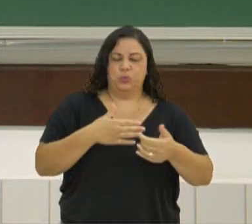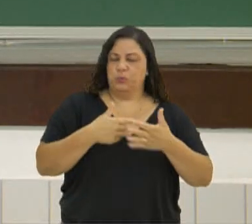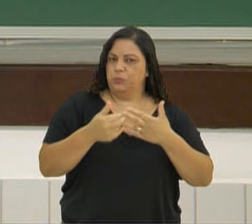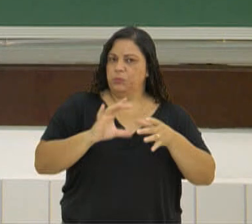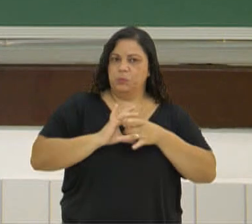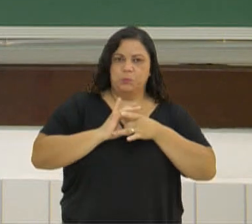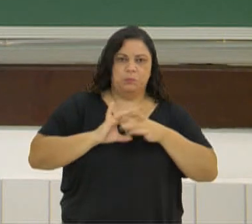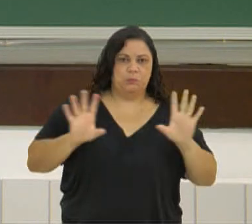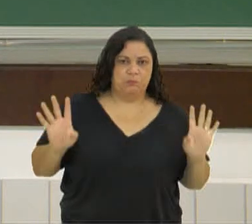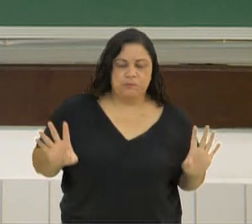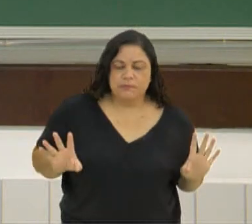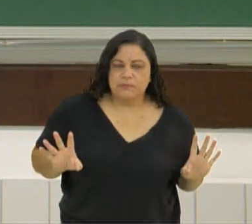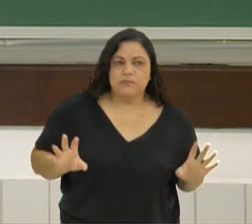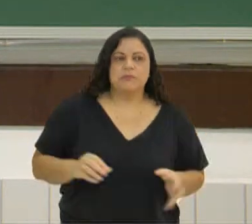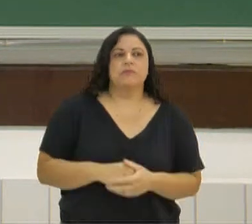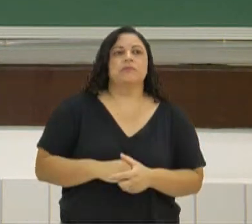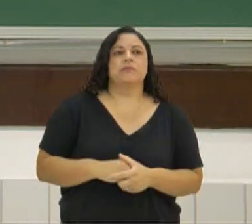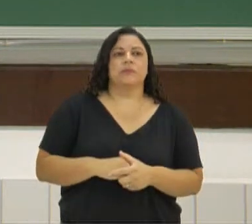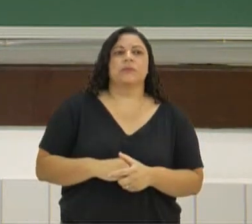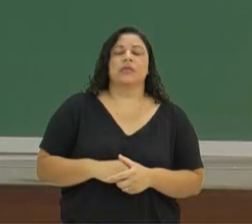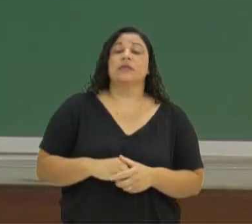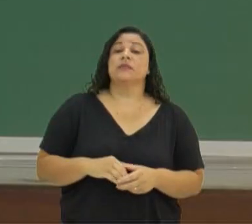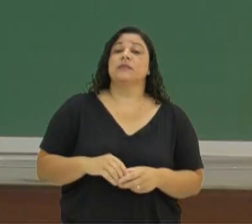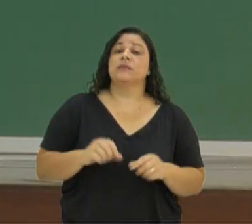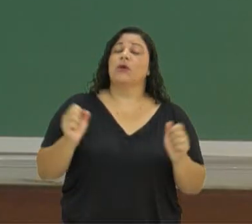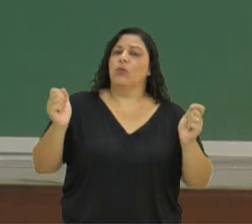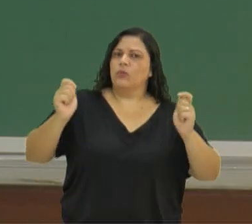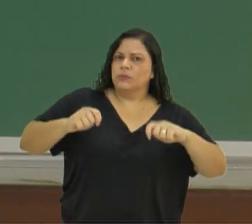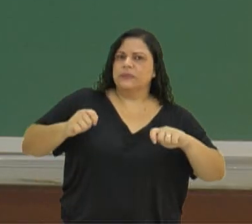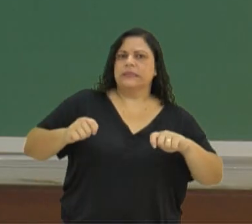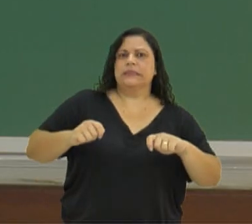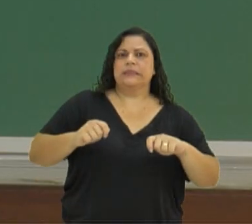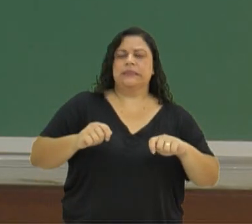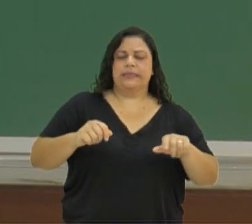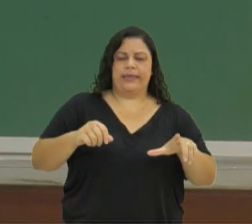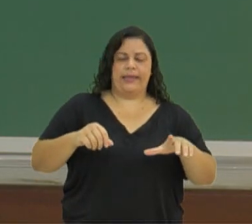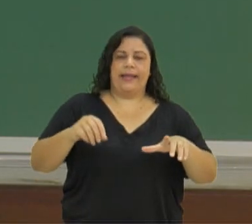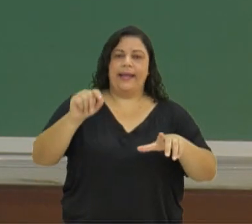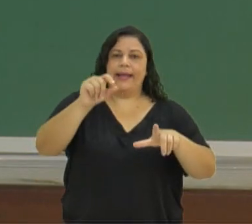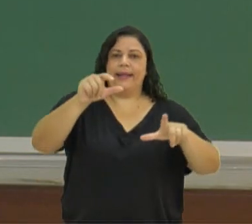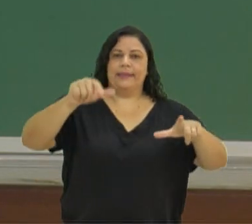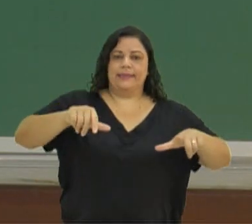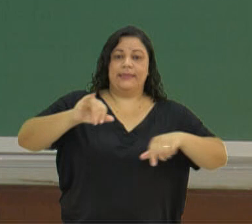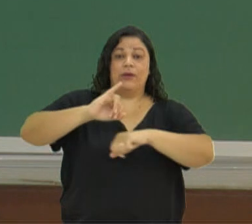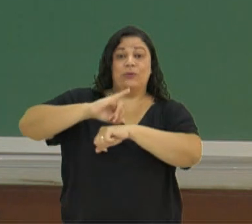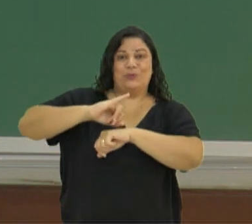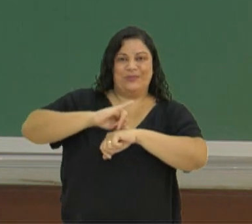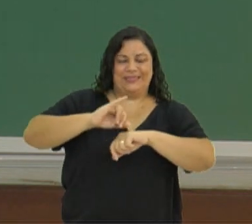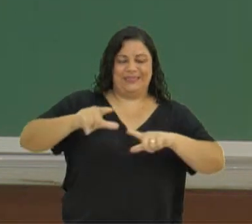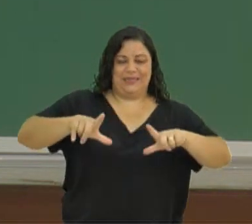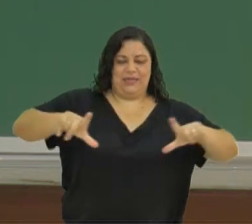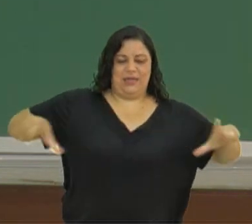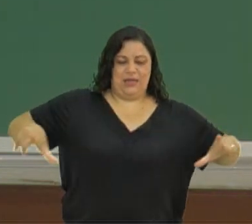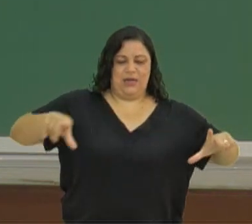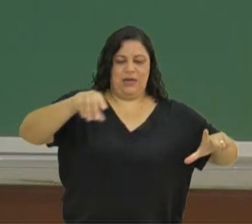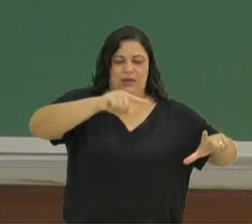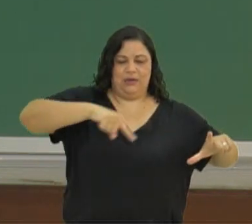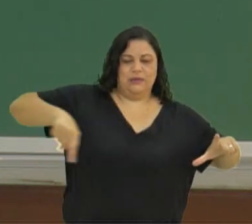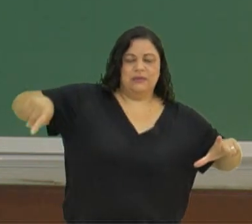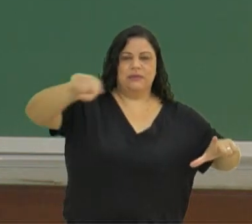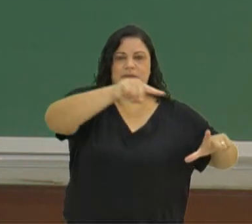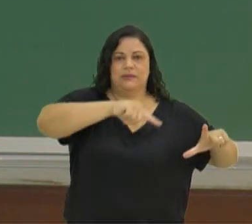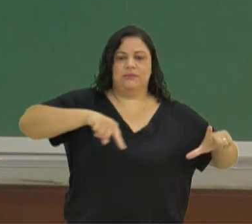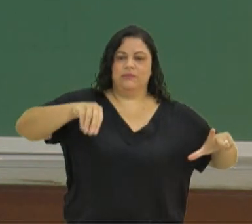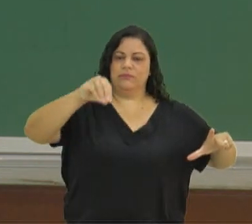ok? Então, se a dama ela está no centro do tabuleiro, é onde ela tem mais força, aonde ela se torna cada vez mais poderosa,